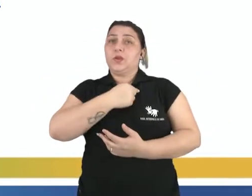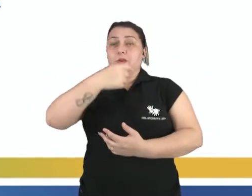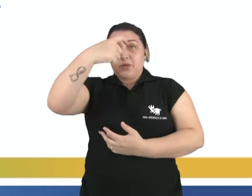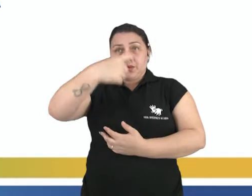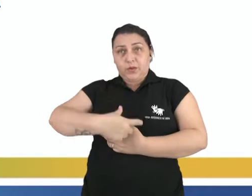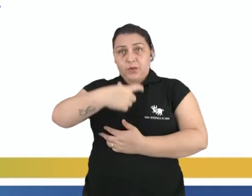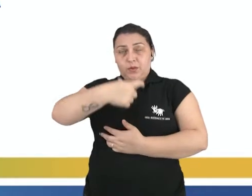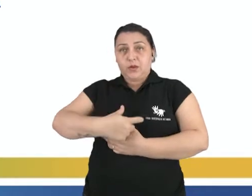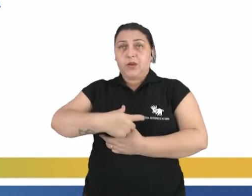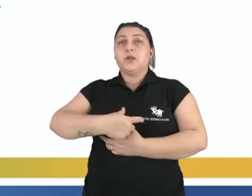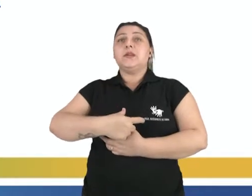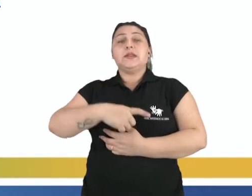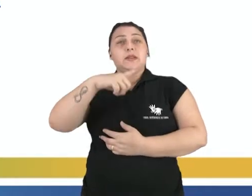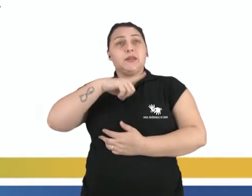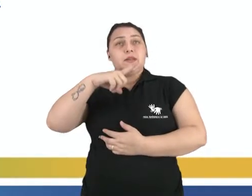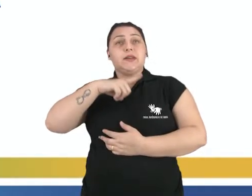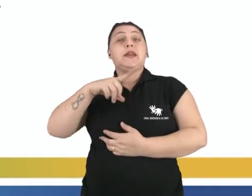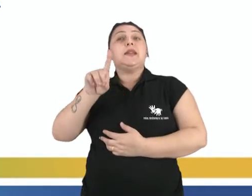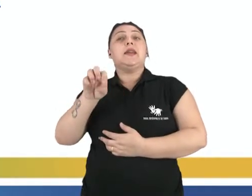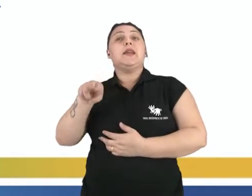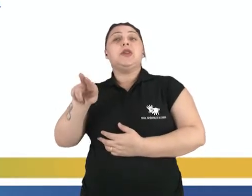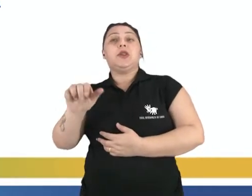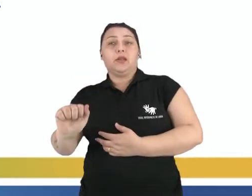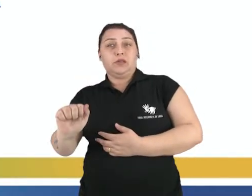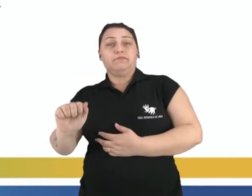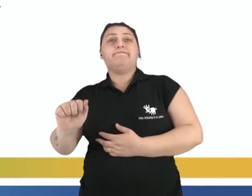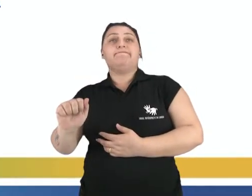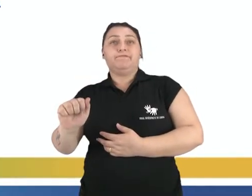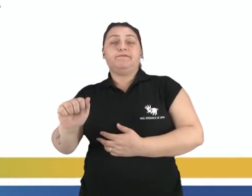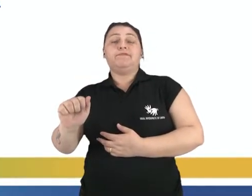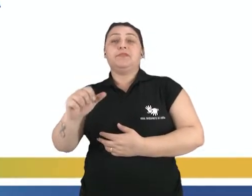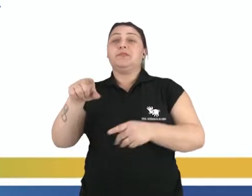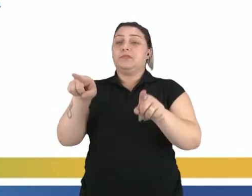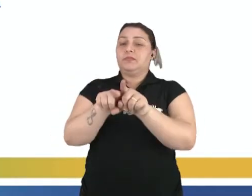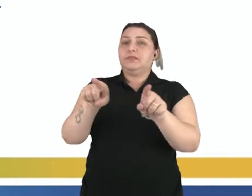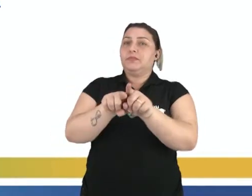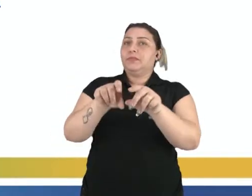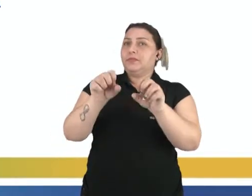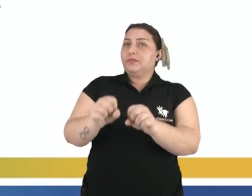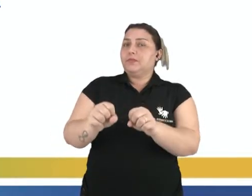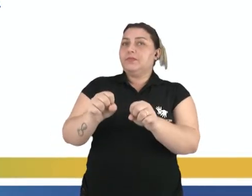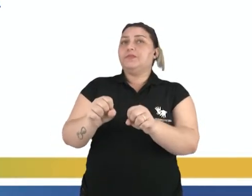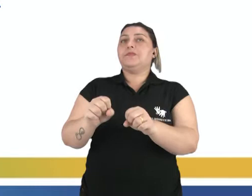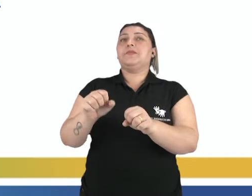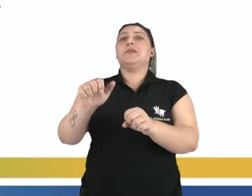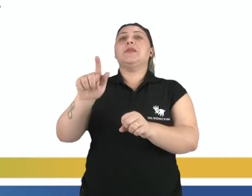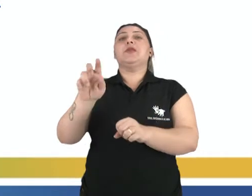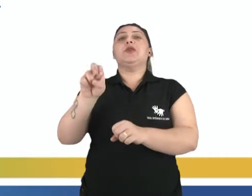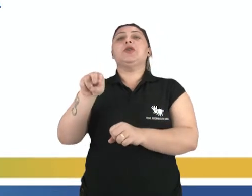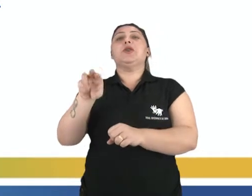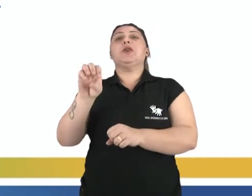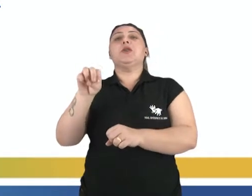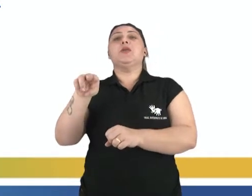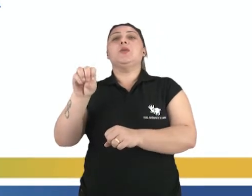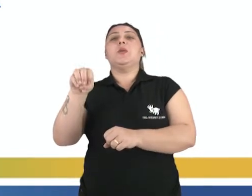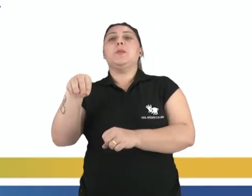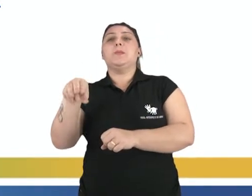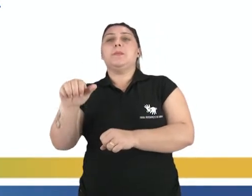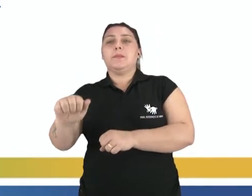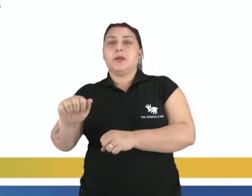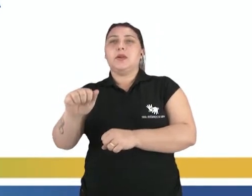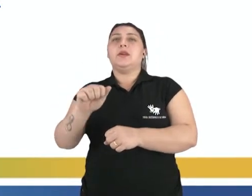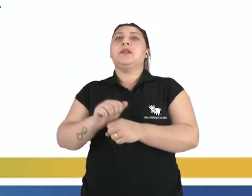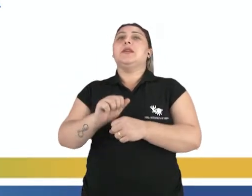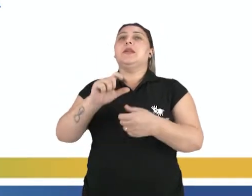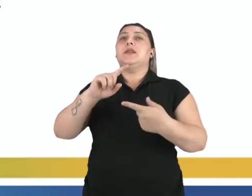humanos, nós somos compostos por DNA, que também pode ser chamado de genoma. O nosso